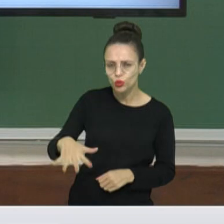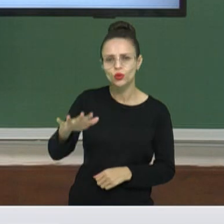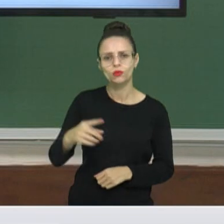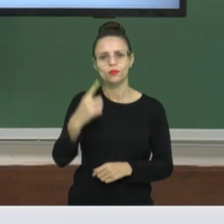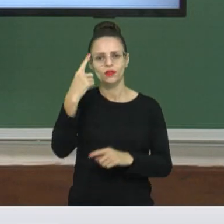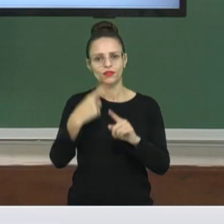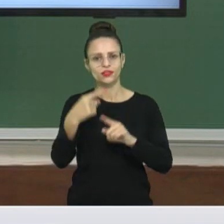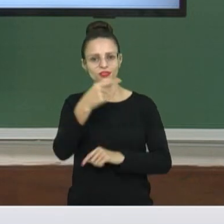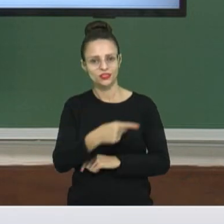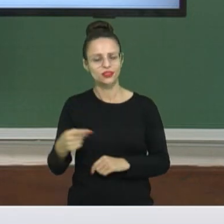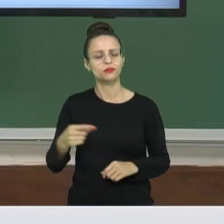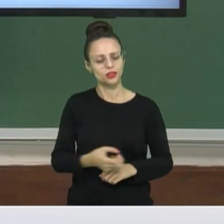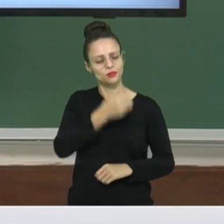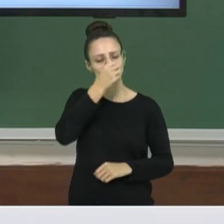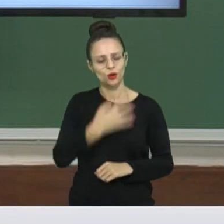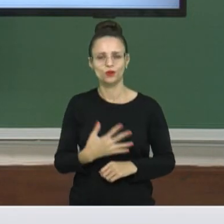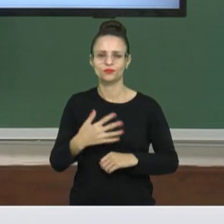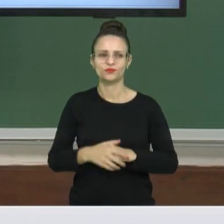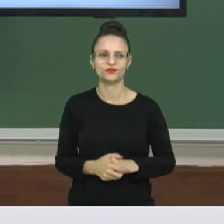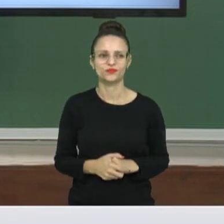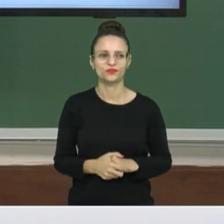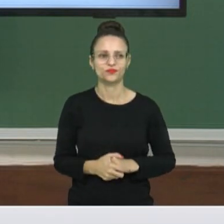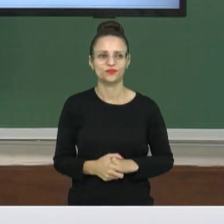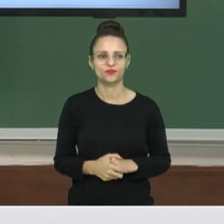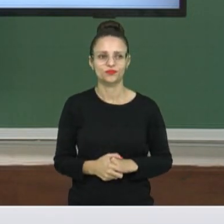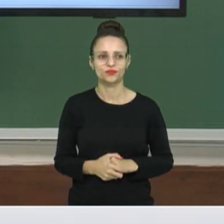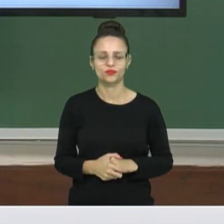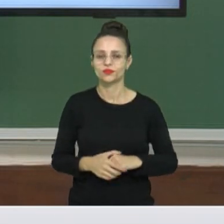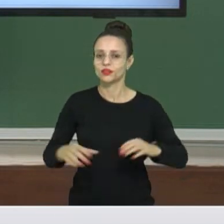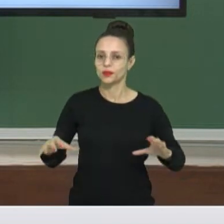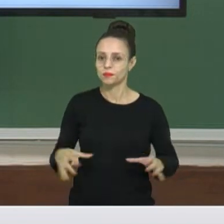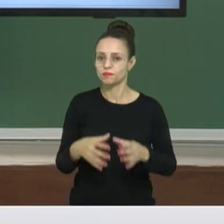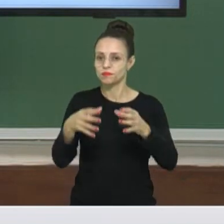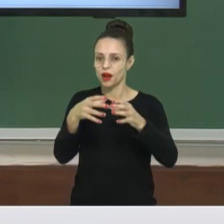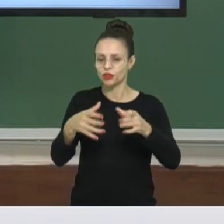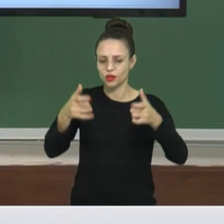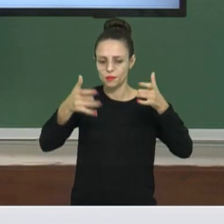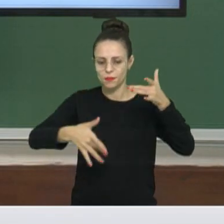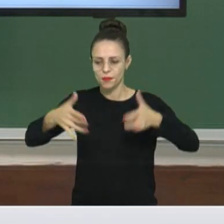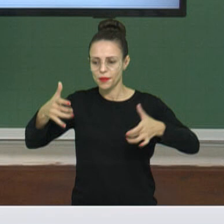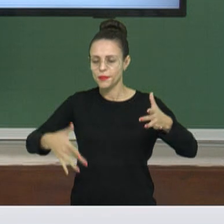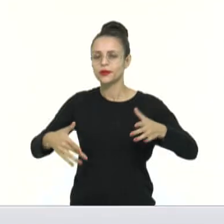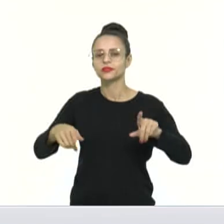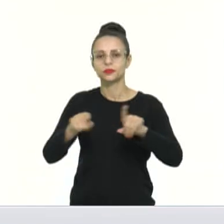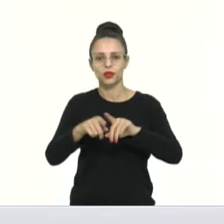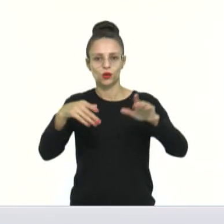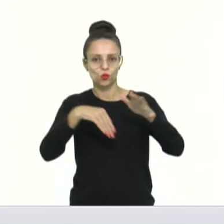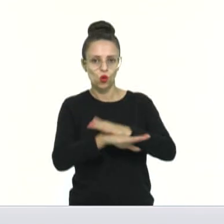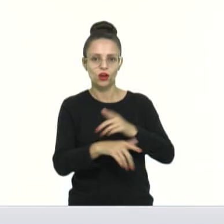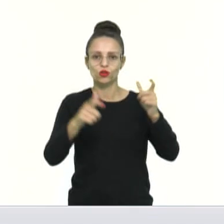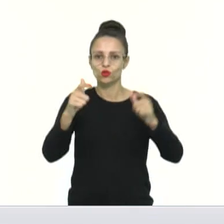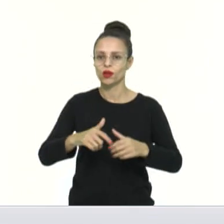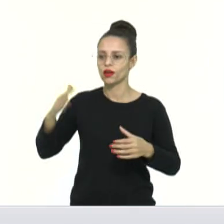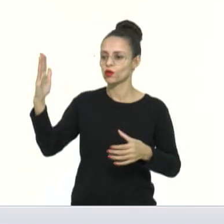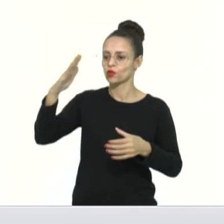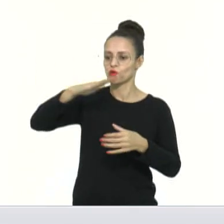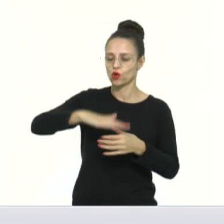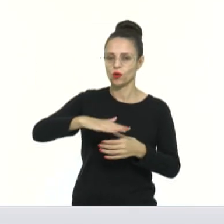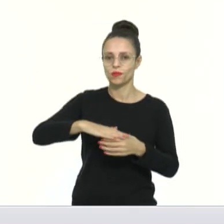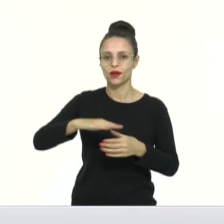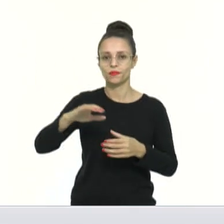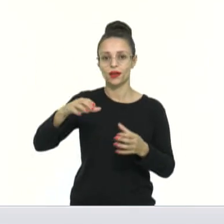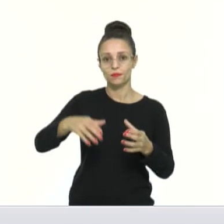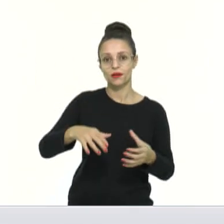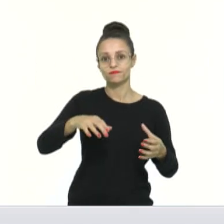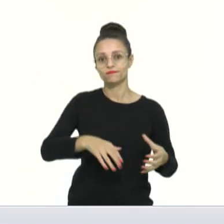semana você já está fazendo um grande trabalho. Baldes e vasos de plantas vazios, guarde-os em local coberto com a